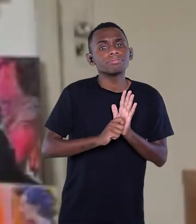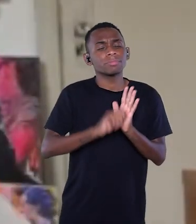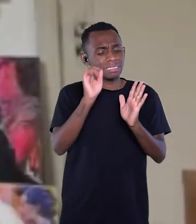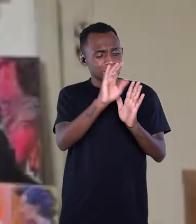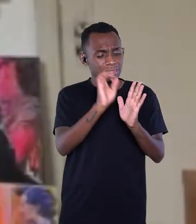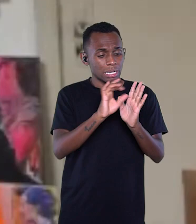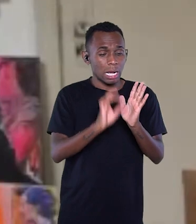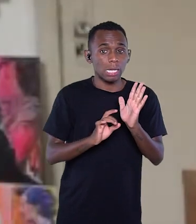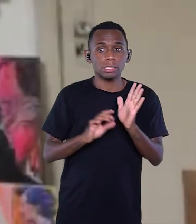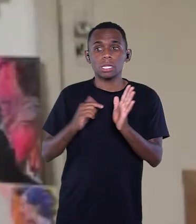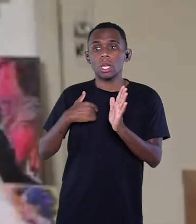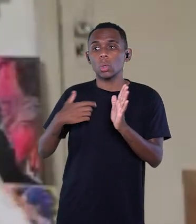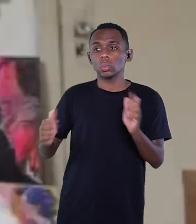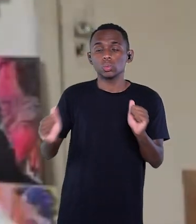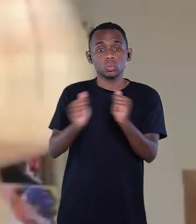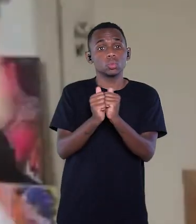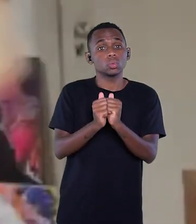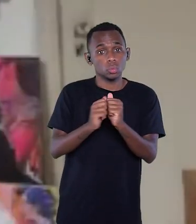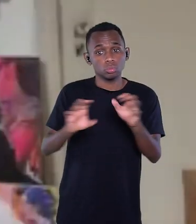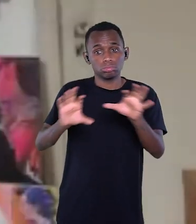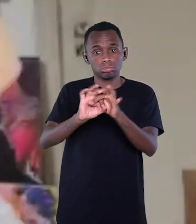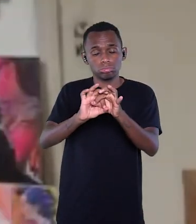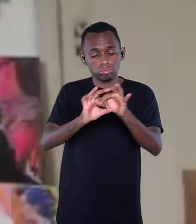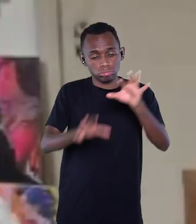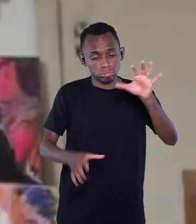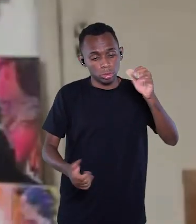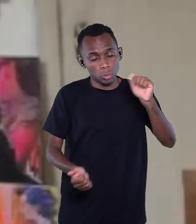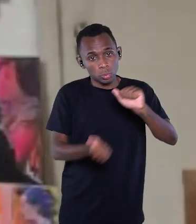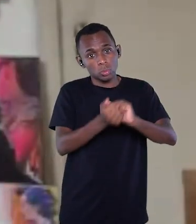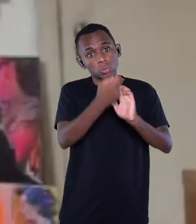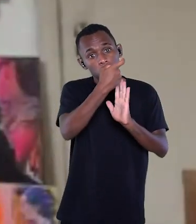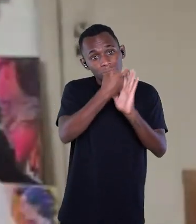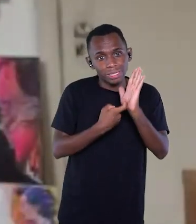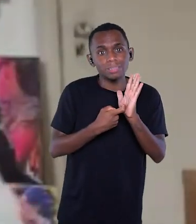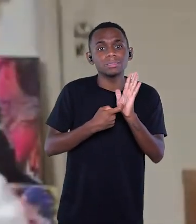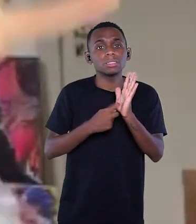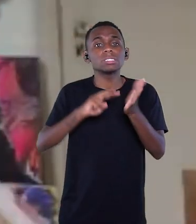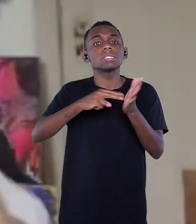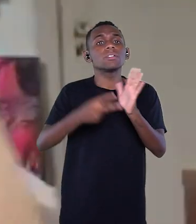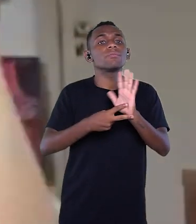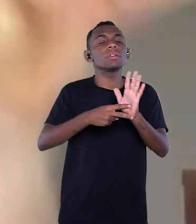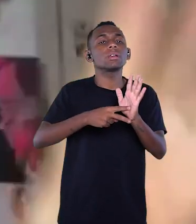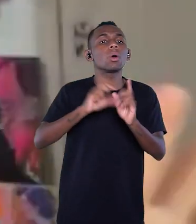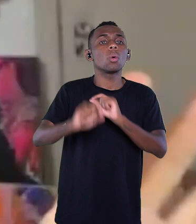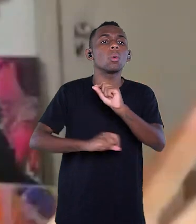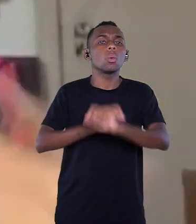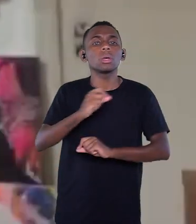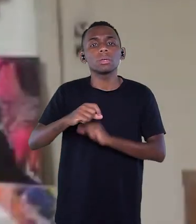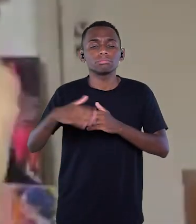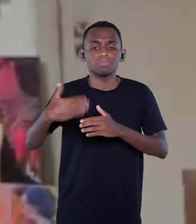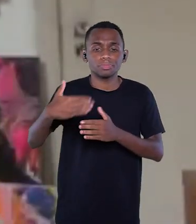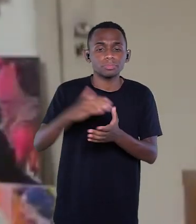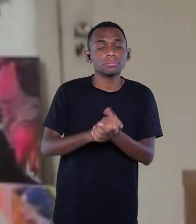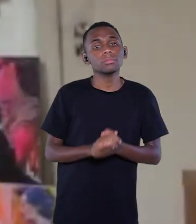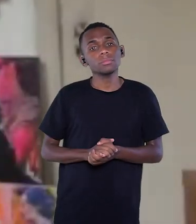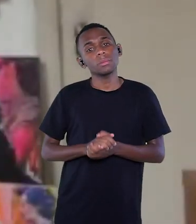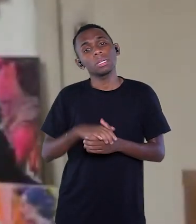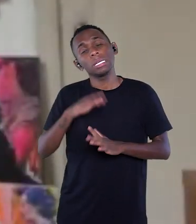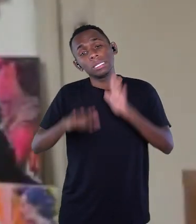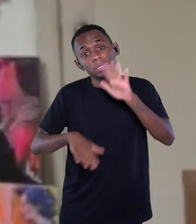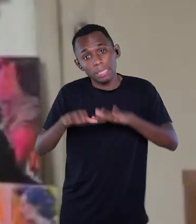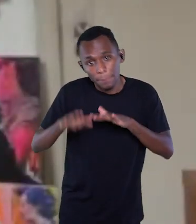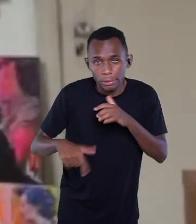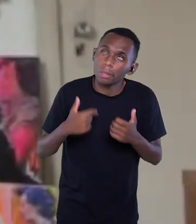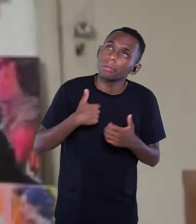obras, quando eu reúno coloco uma perto da outra, assim, elas vibram juntas e o que sai dali. Assim. Então às